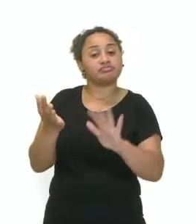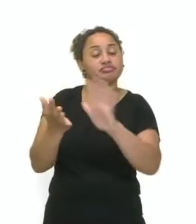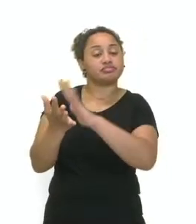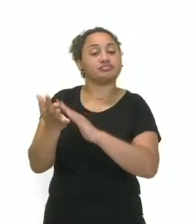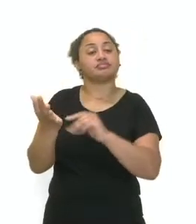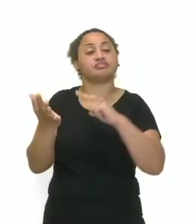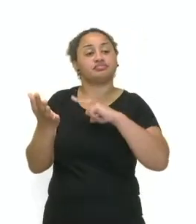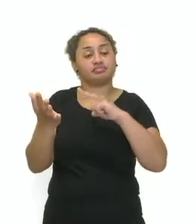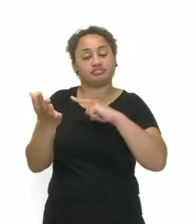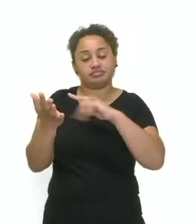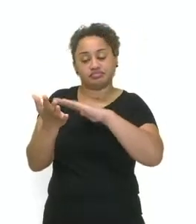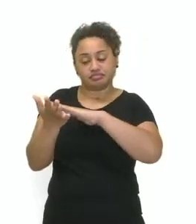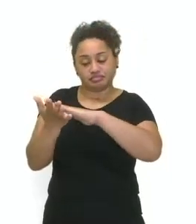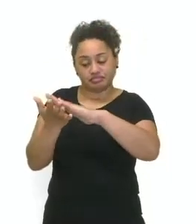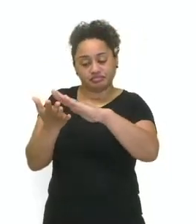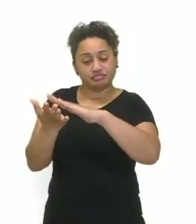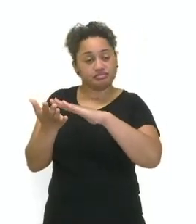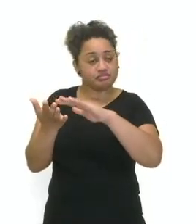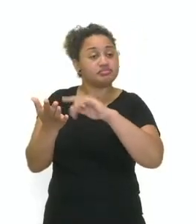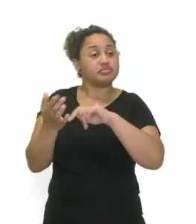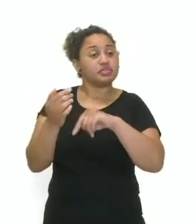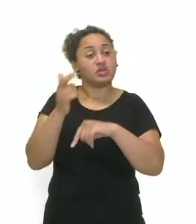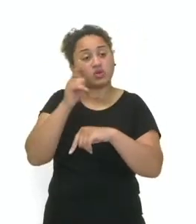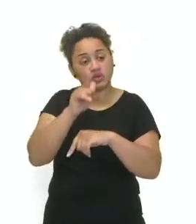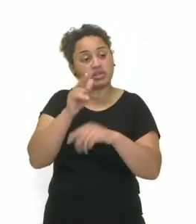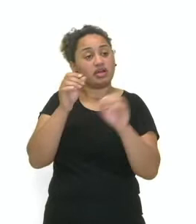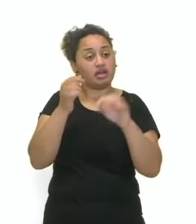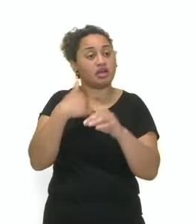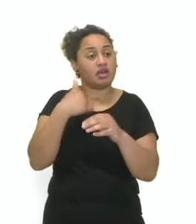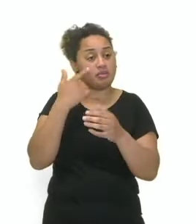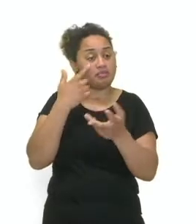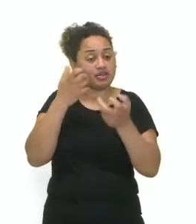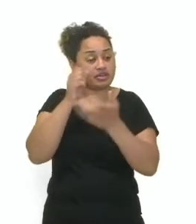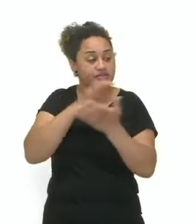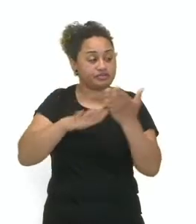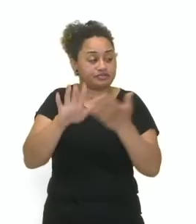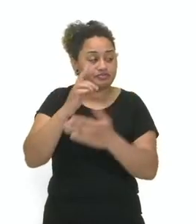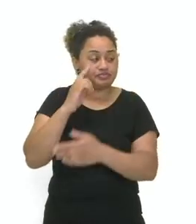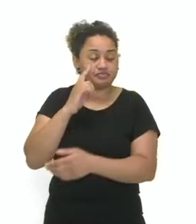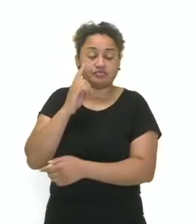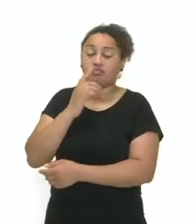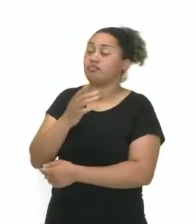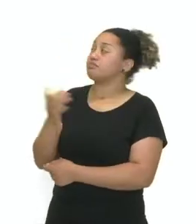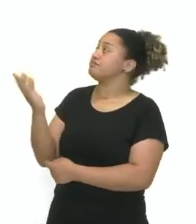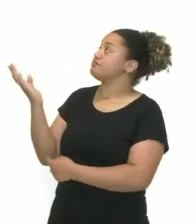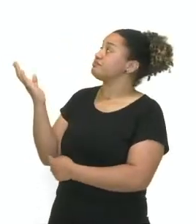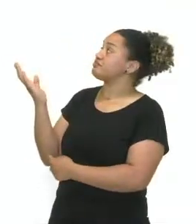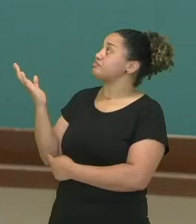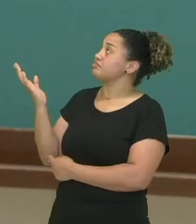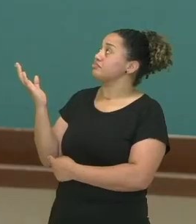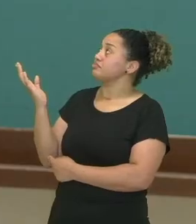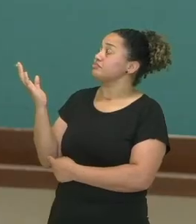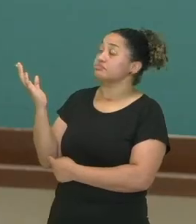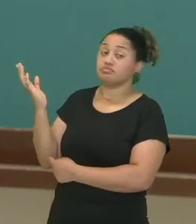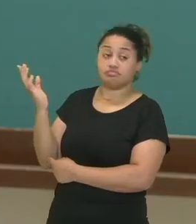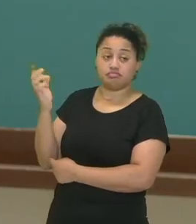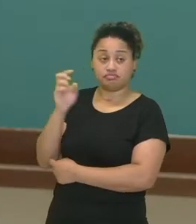papel, fixar, né, para que saia a imagem aqui no papel, né, saia a sua